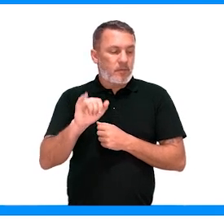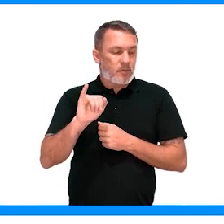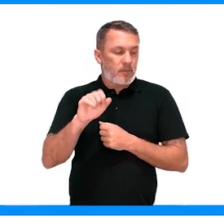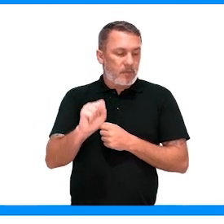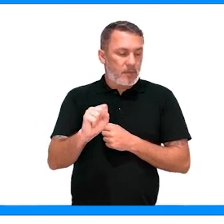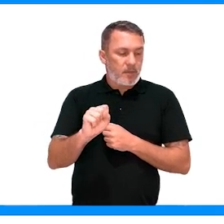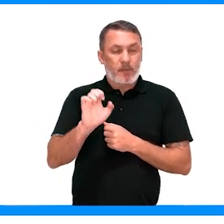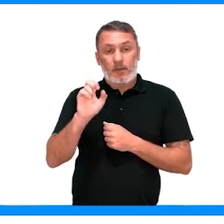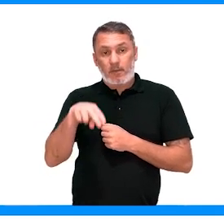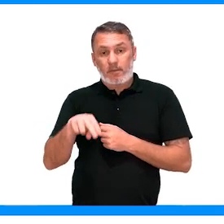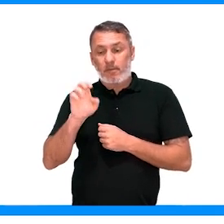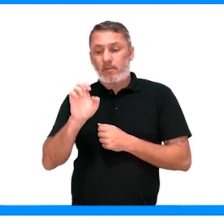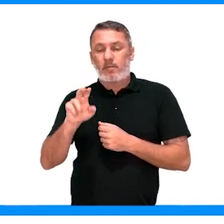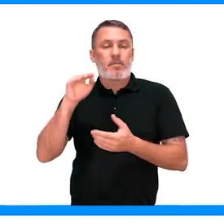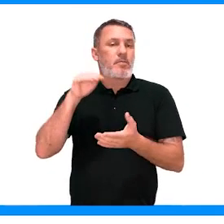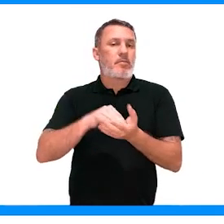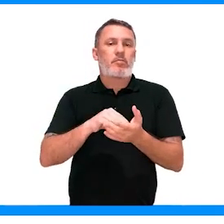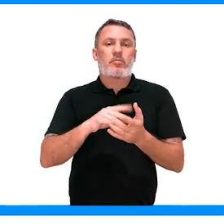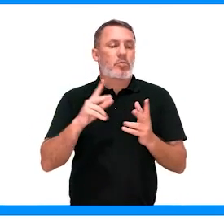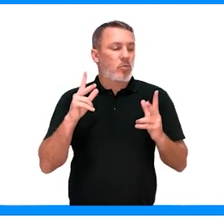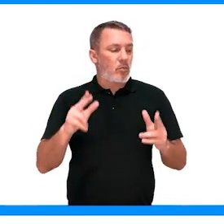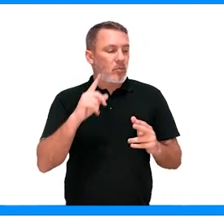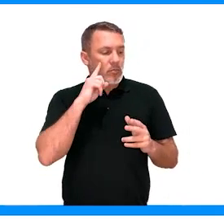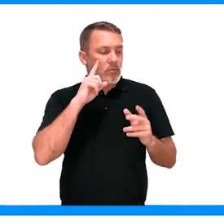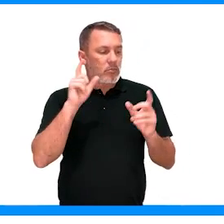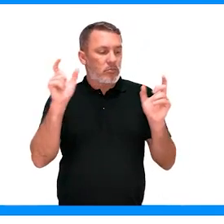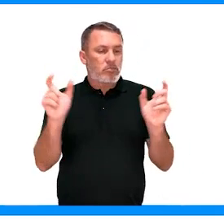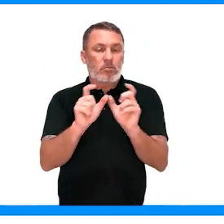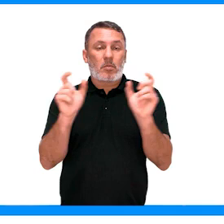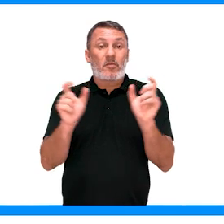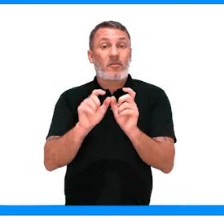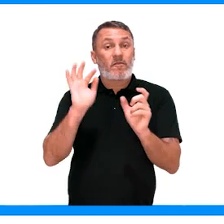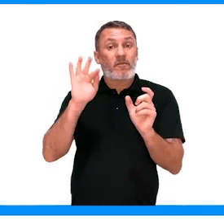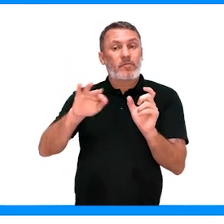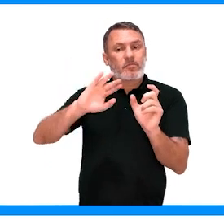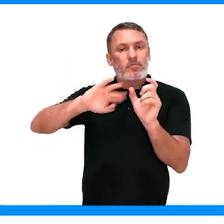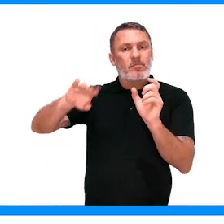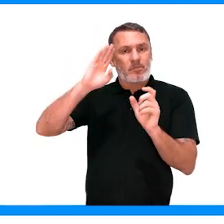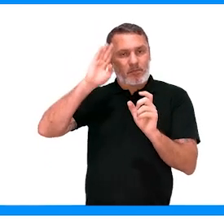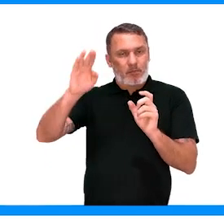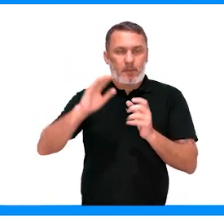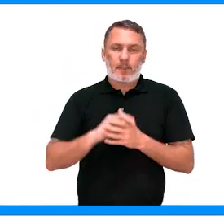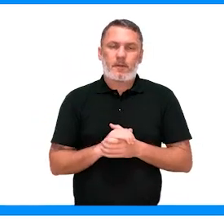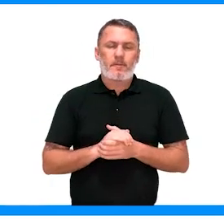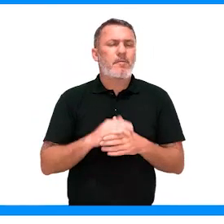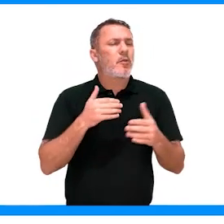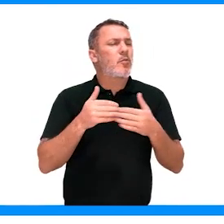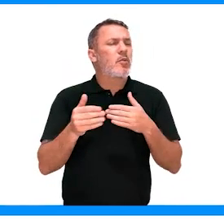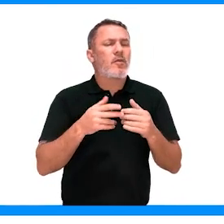Usted vive. Nosotros vivimos, vosotros vivís, ellos, ellas e ustedes